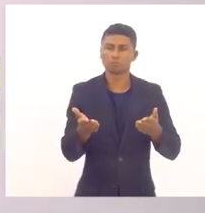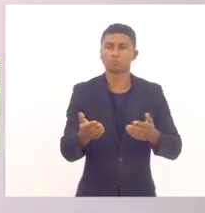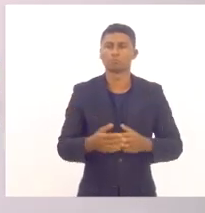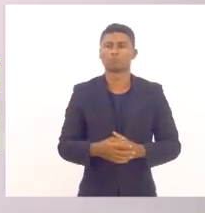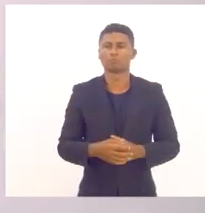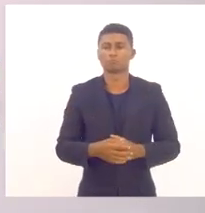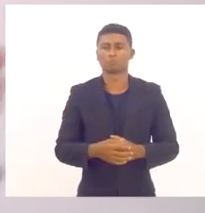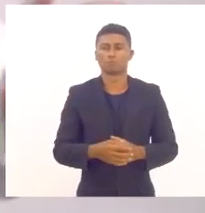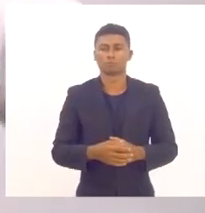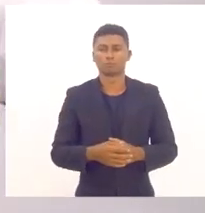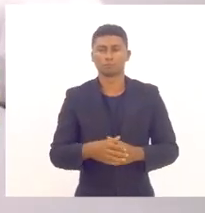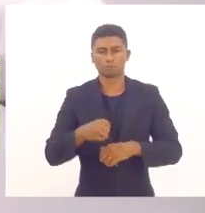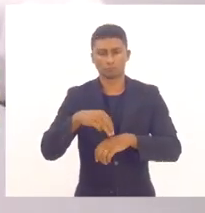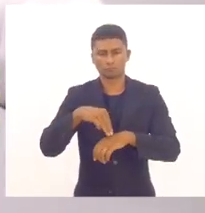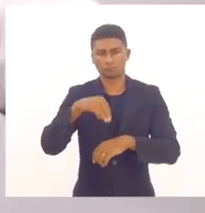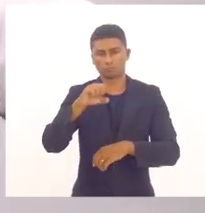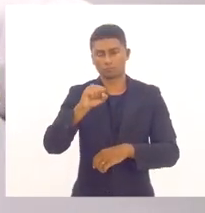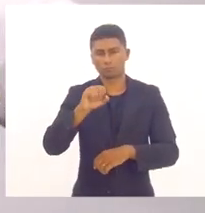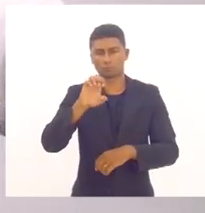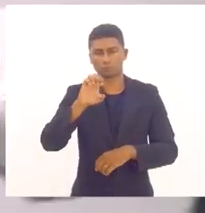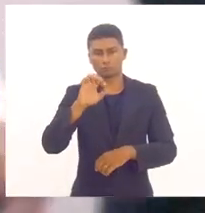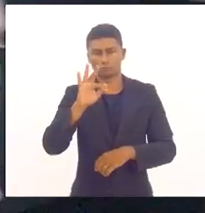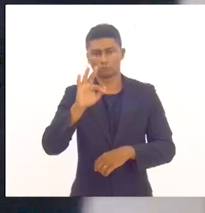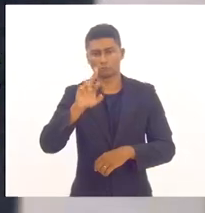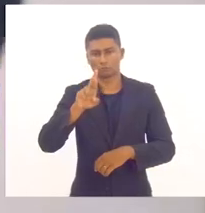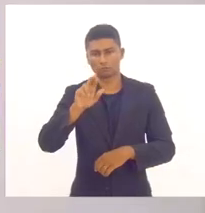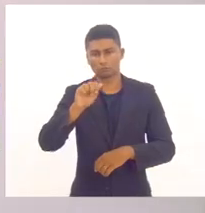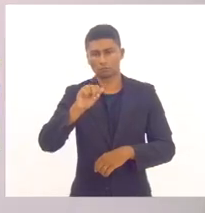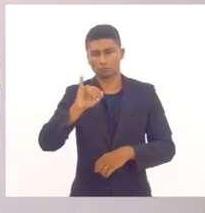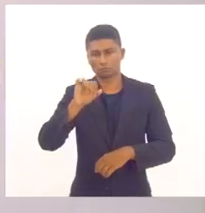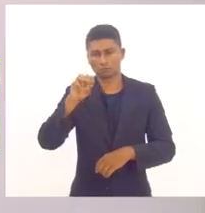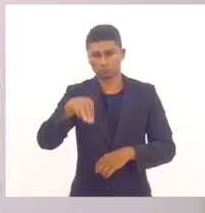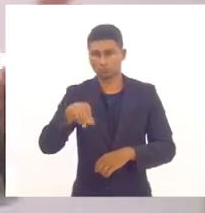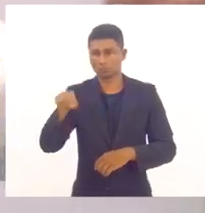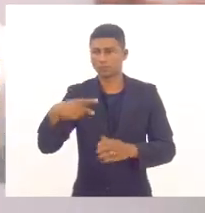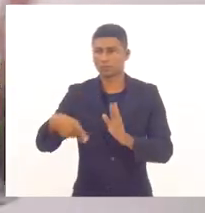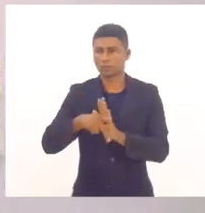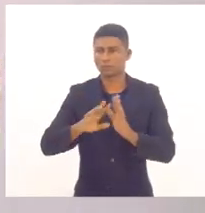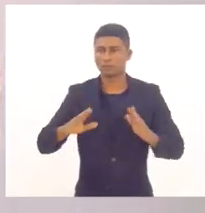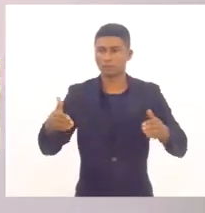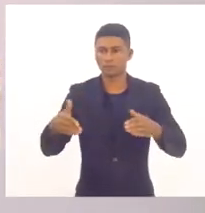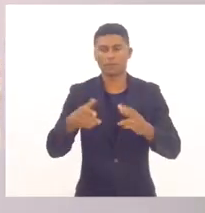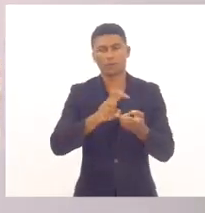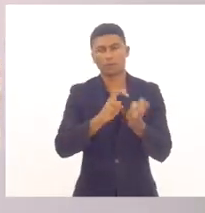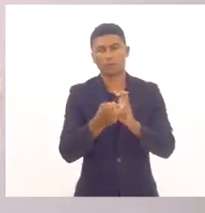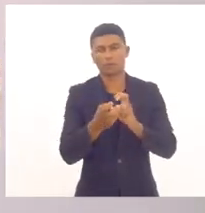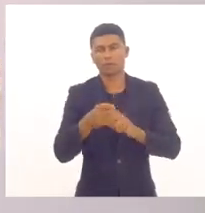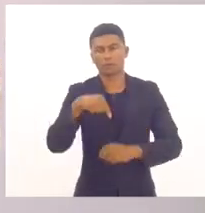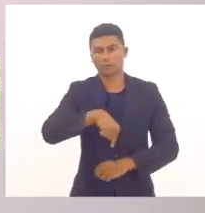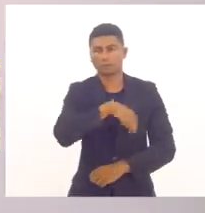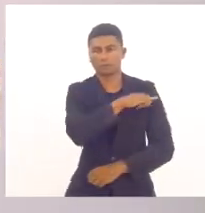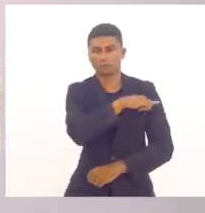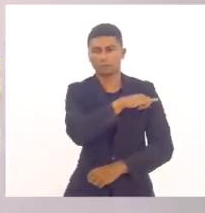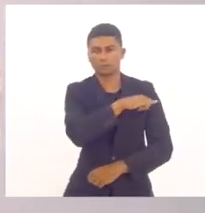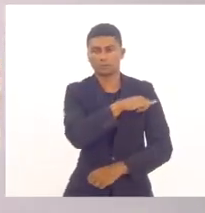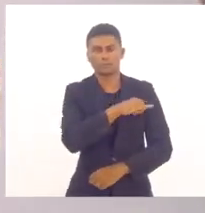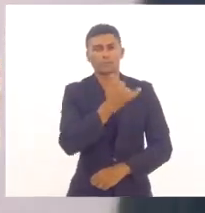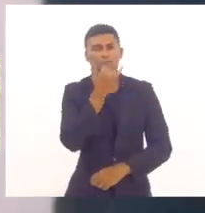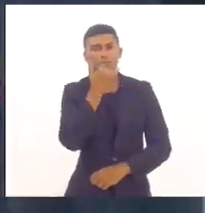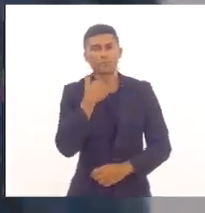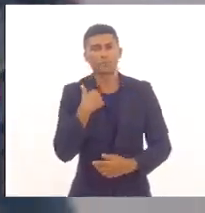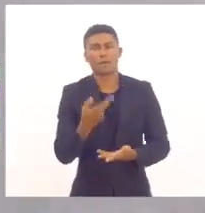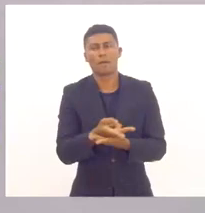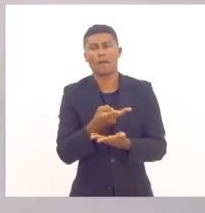da palavra o mestre Efraim, que está aqui do meu lado, do Fórum de Capoeira do Rio de Janeiro. Eu vou pedir, eu cometi um erro